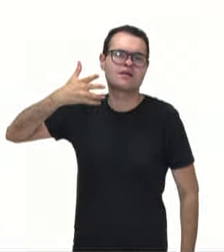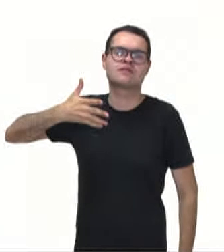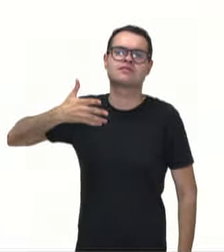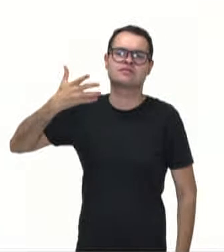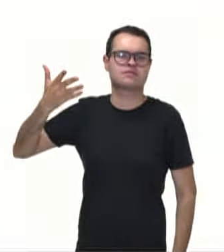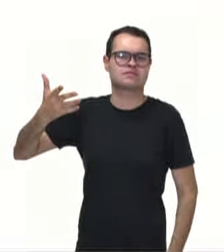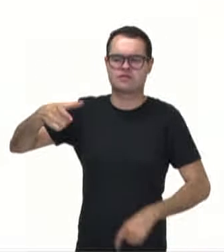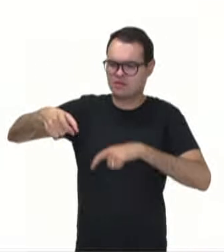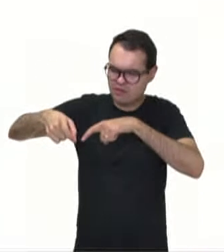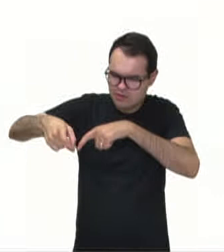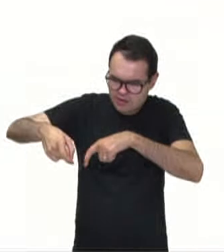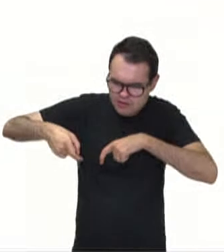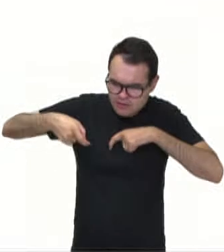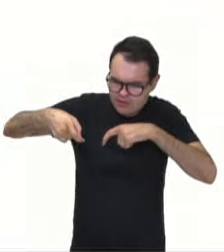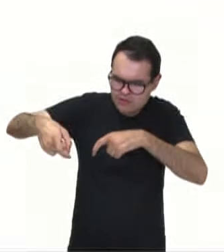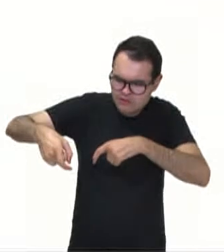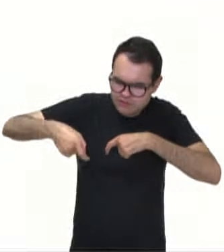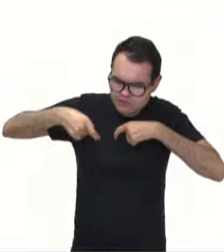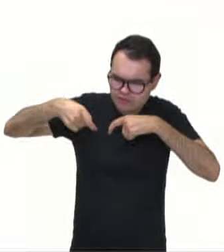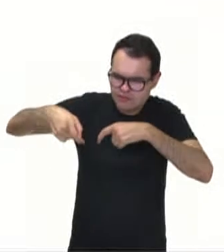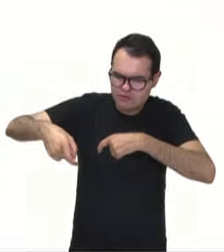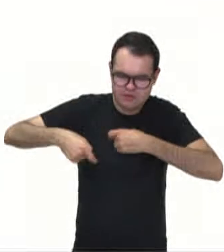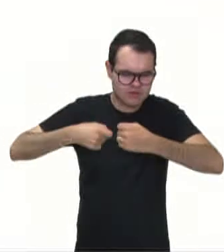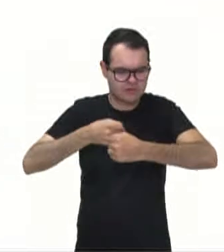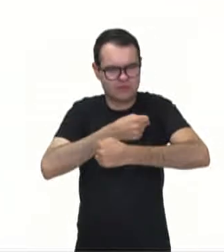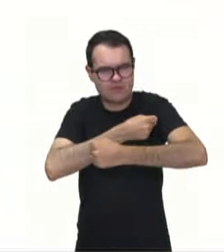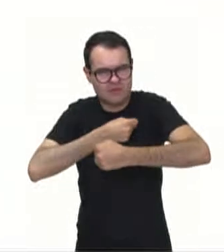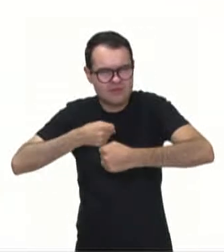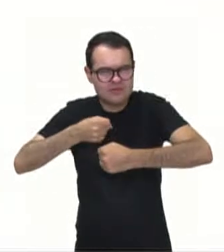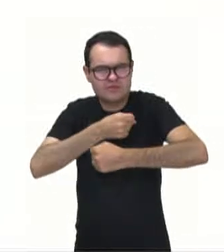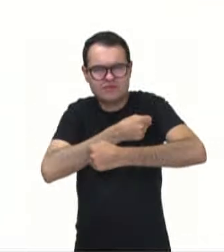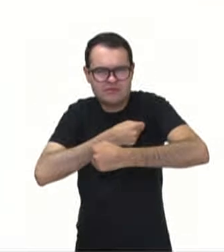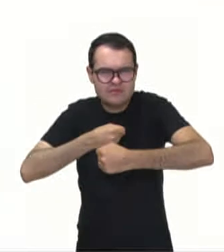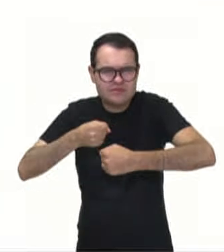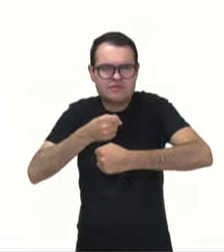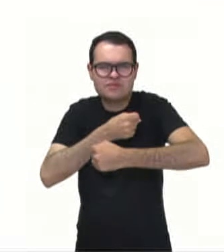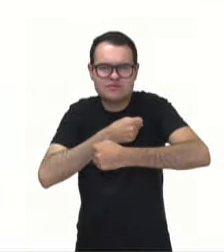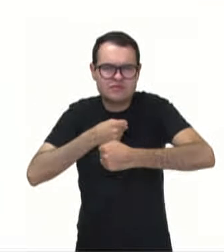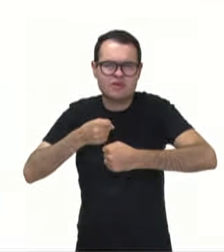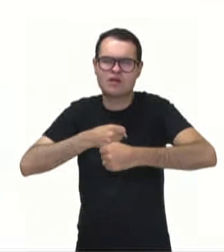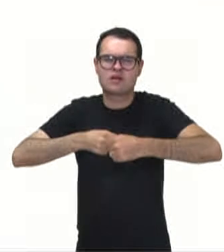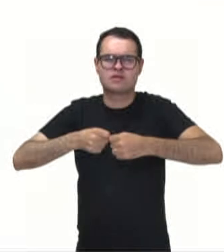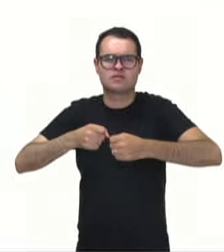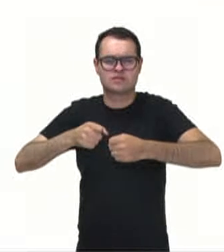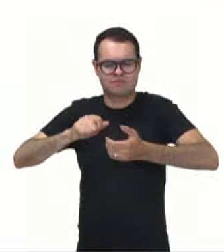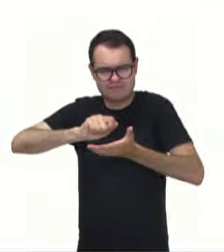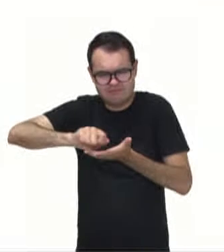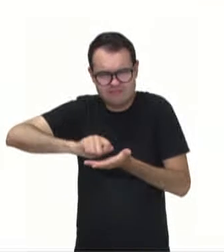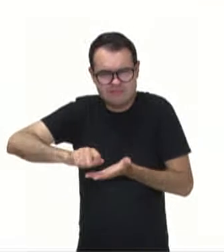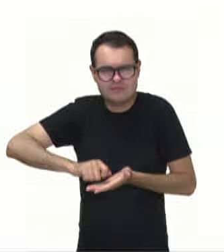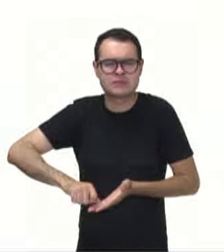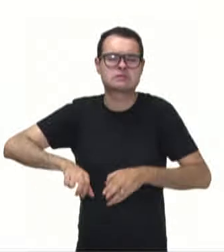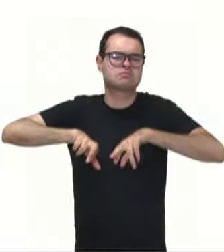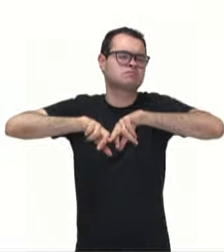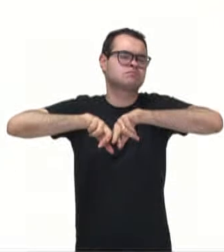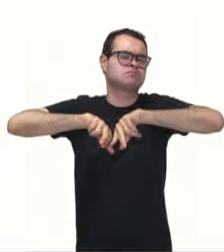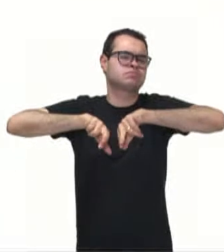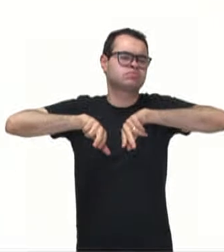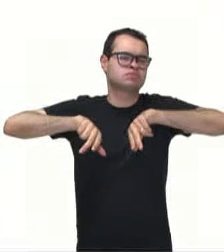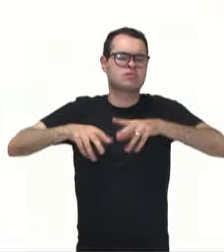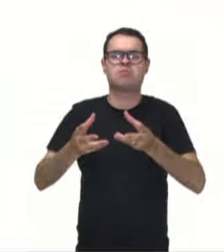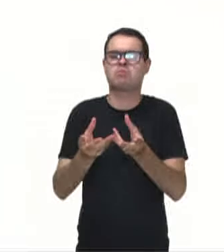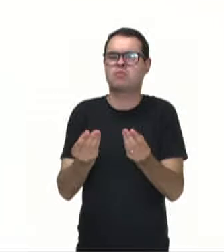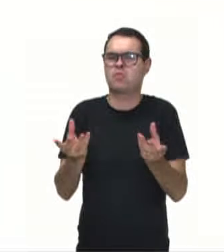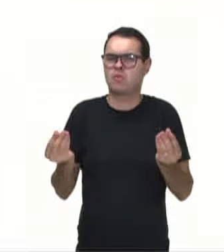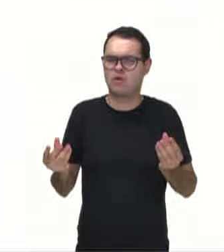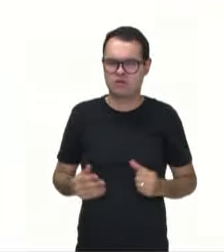agricultor, cozinheiro, periodista, escritor e muito mais. Sim. Aí,